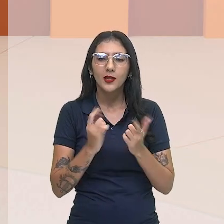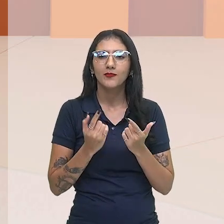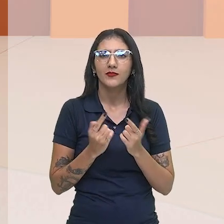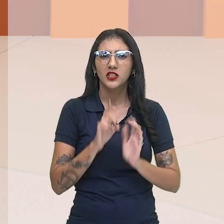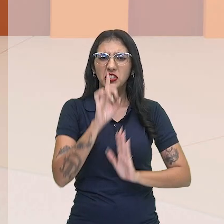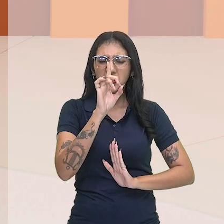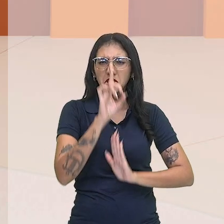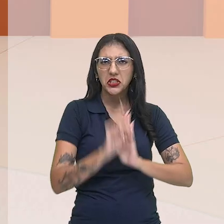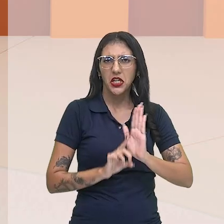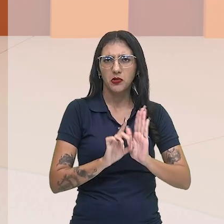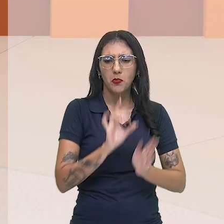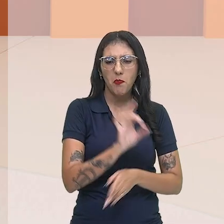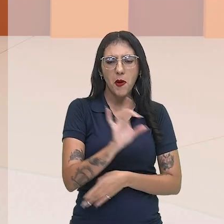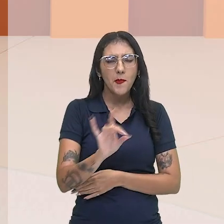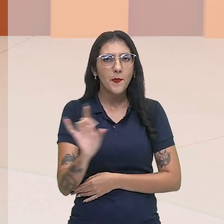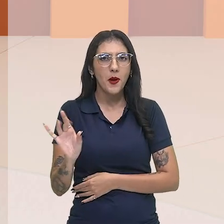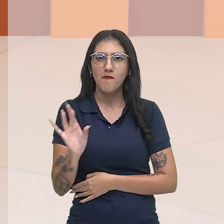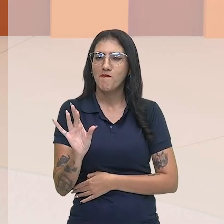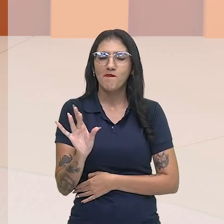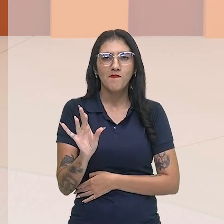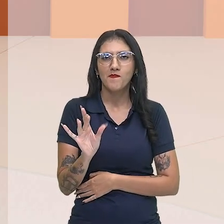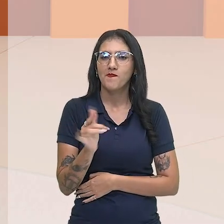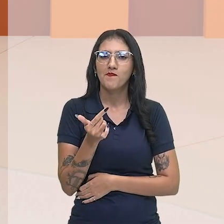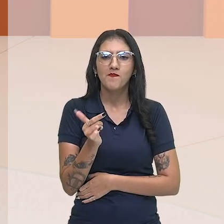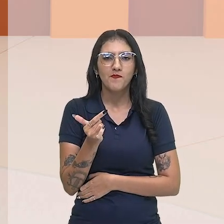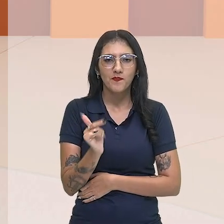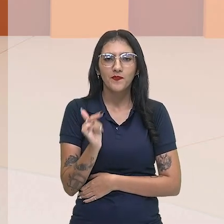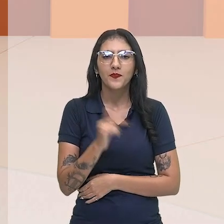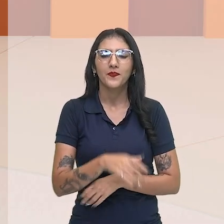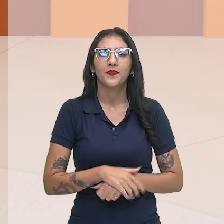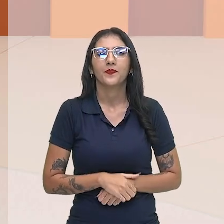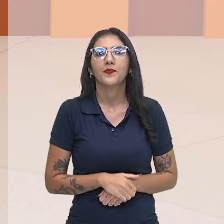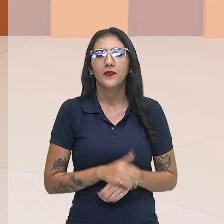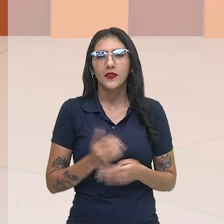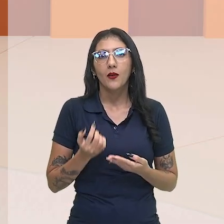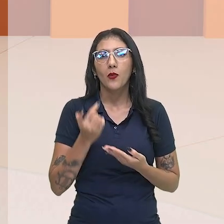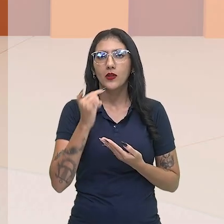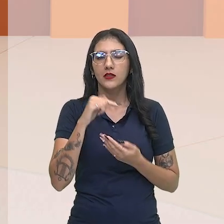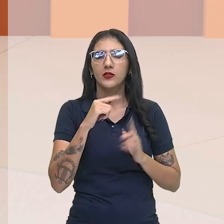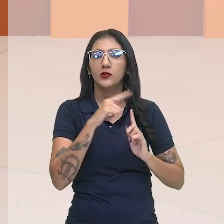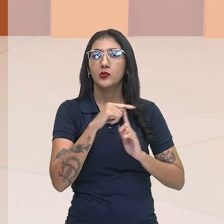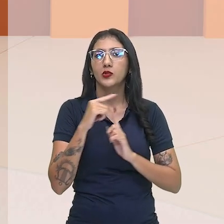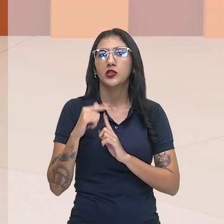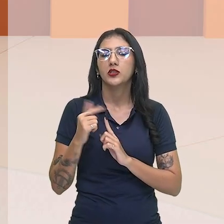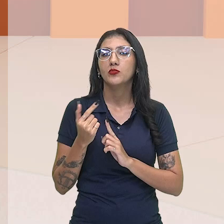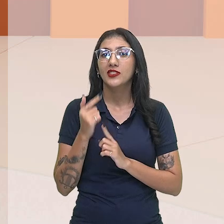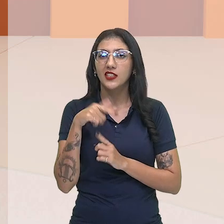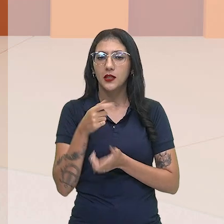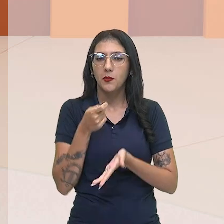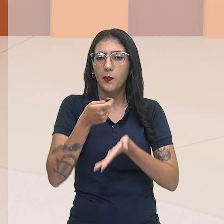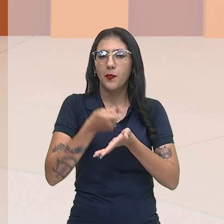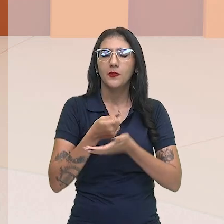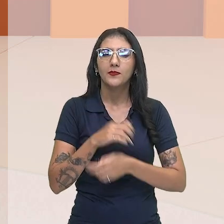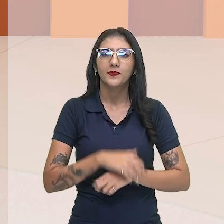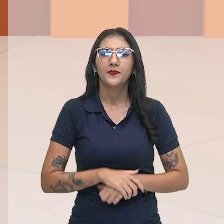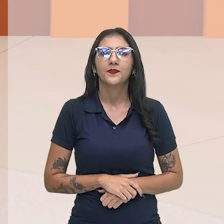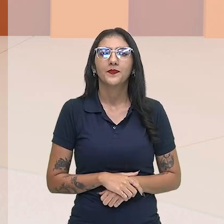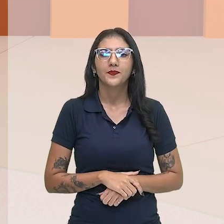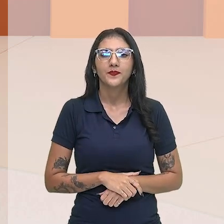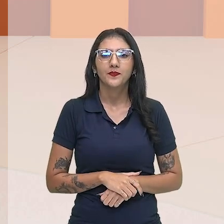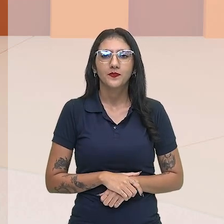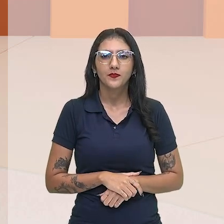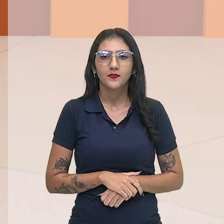de direitos individuais. É assim que atuam os governos totalitários. E